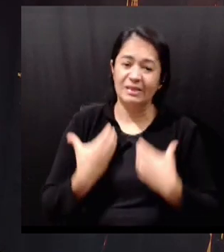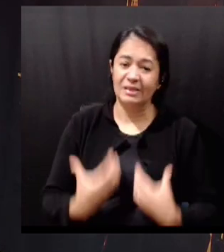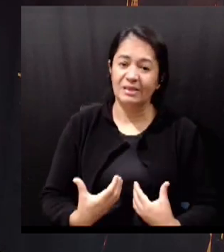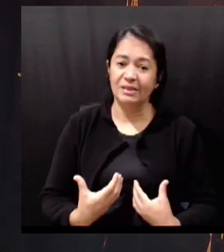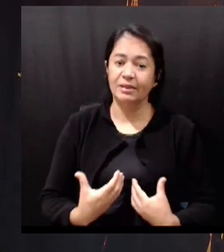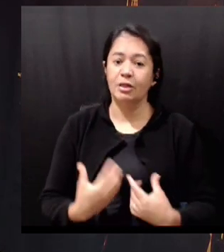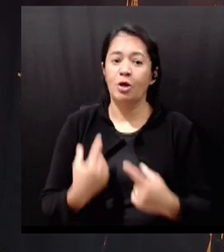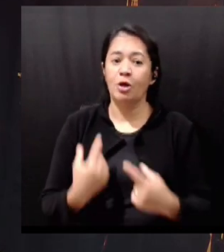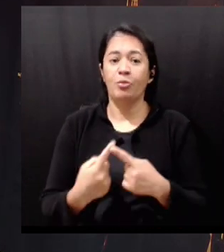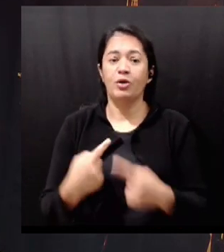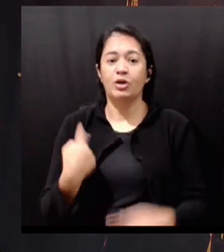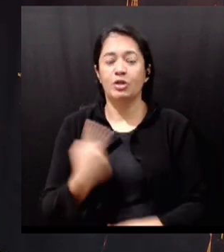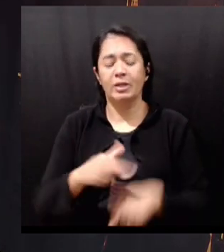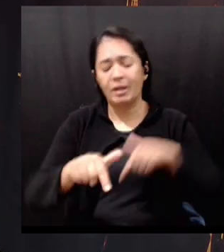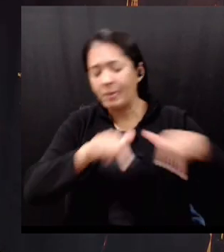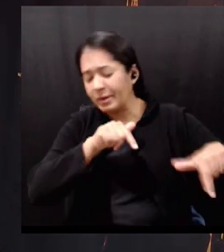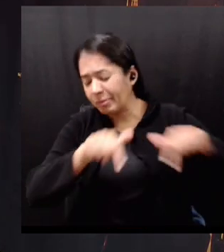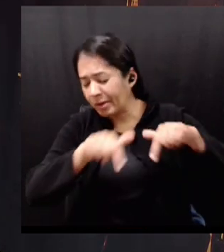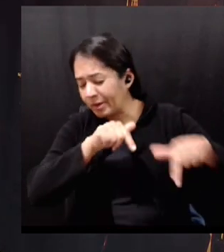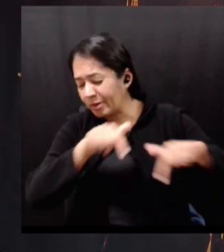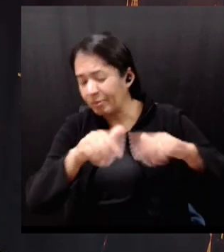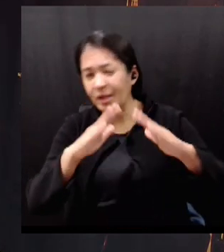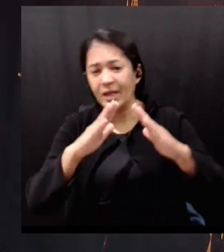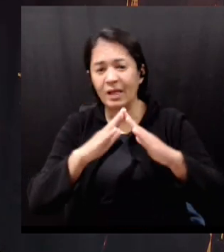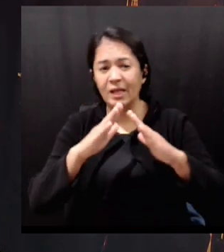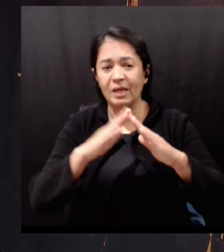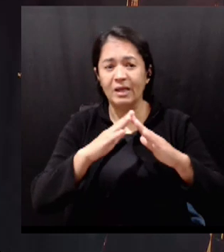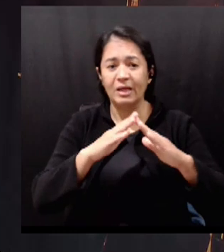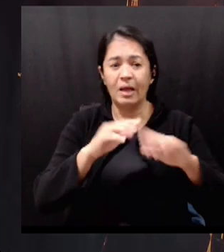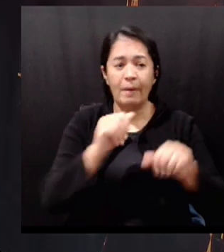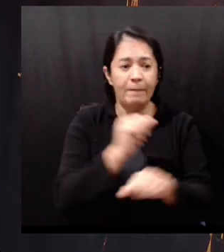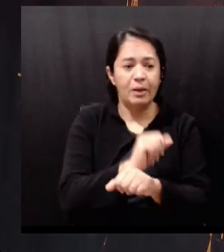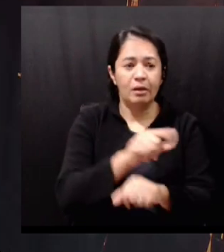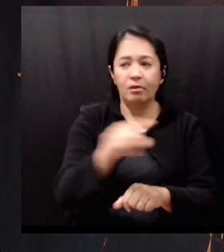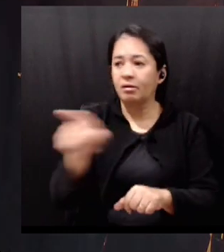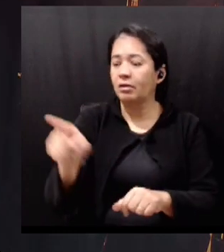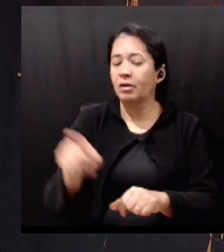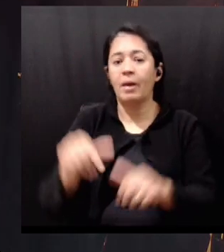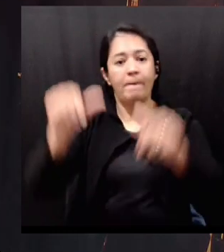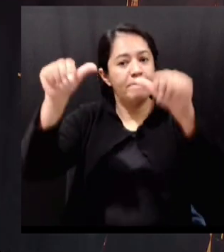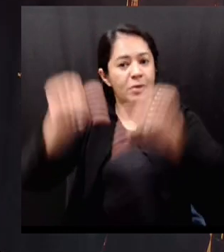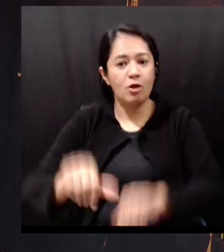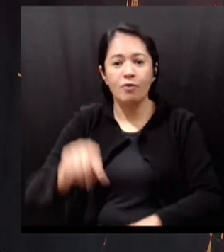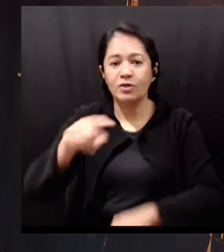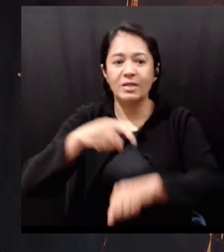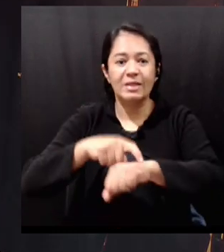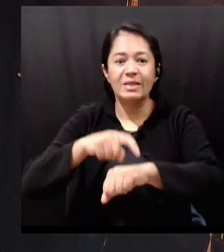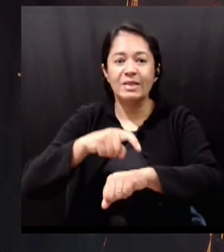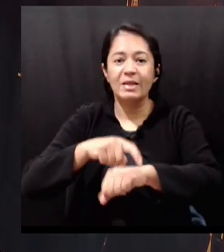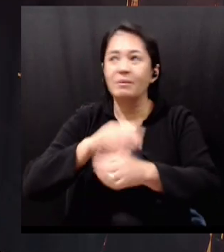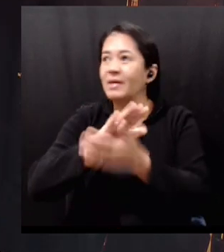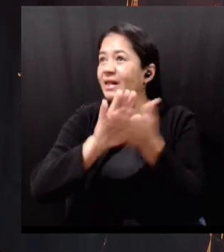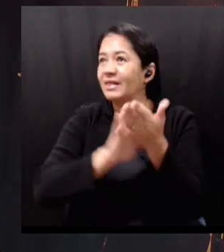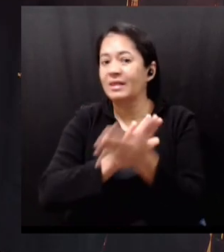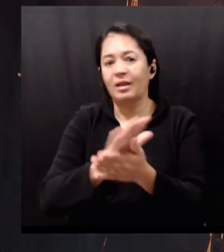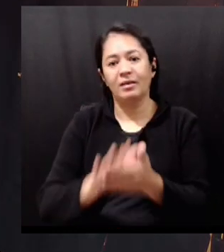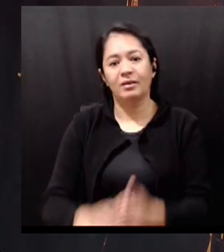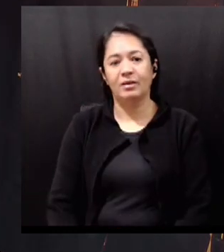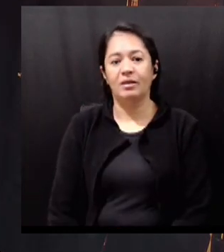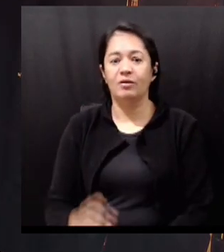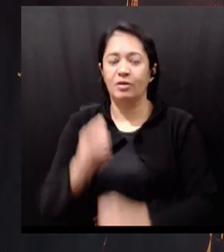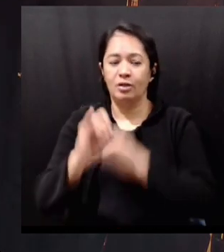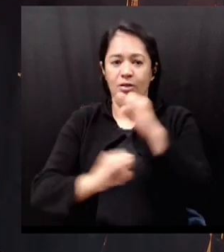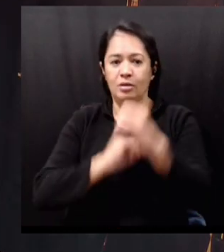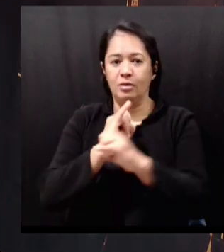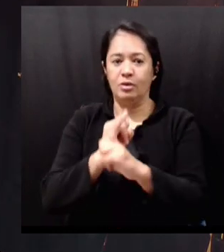trabalha, trabalha, trabalha, tá em casa, então você para aqui e vai ali. Aí piora, porque você não tem tempo para nada. Você está online, você está em casa,